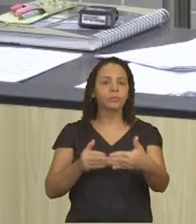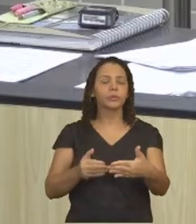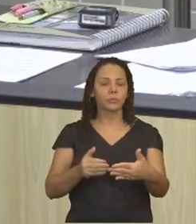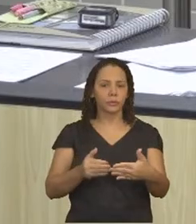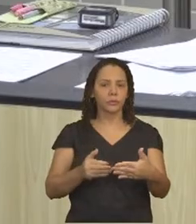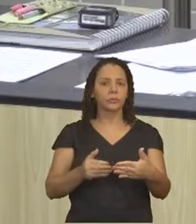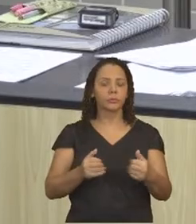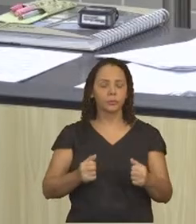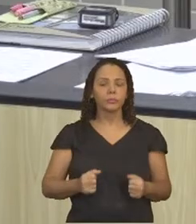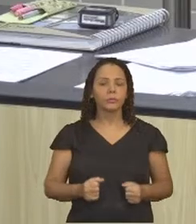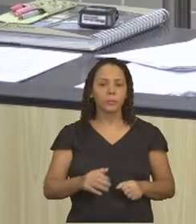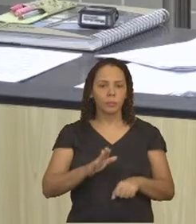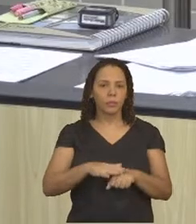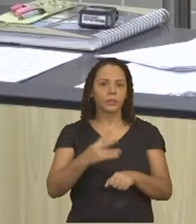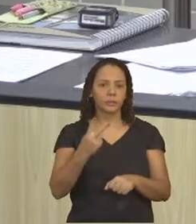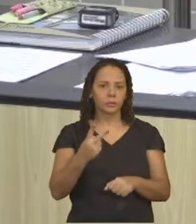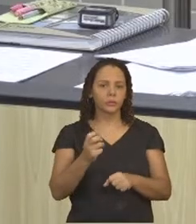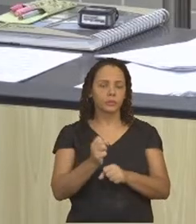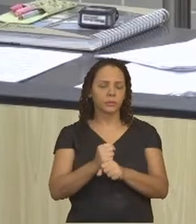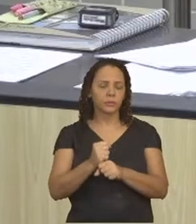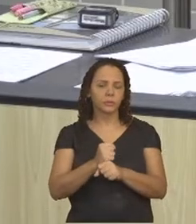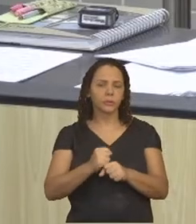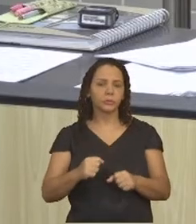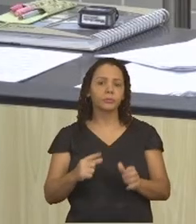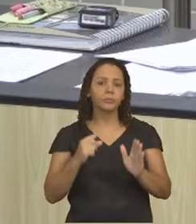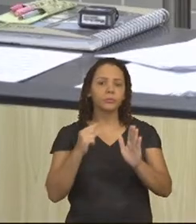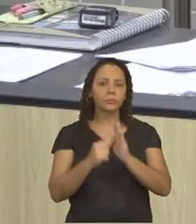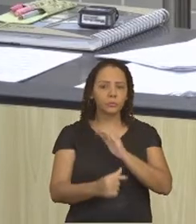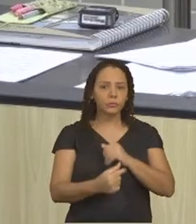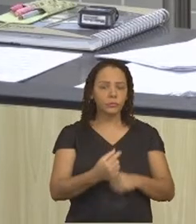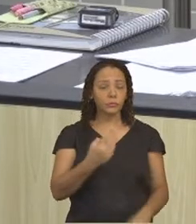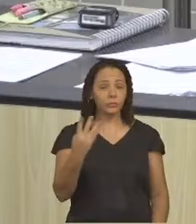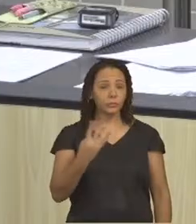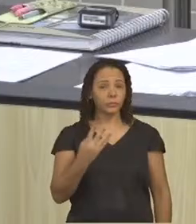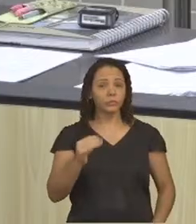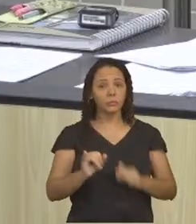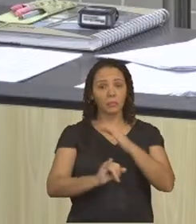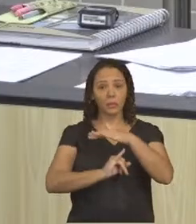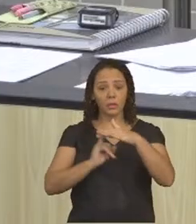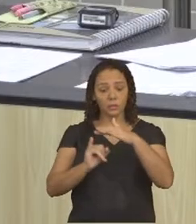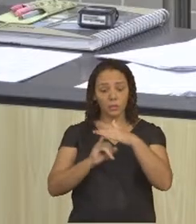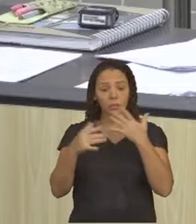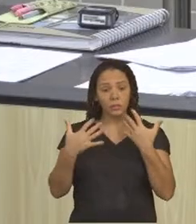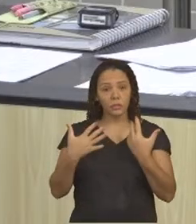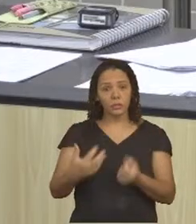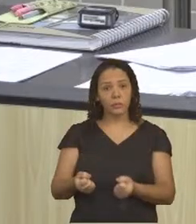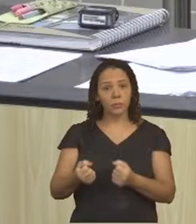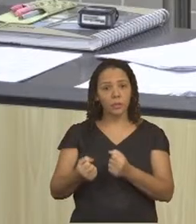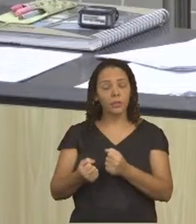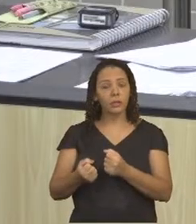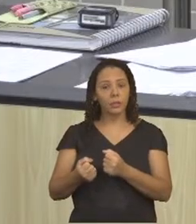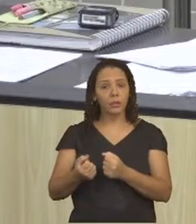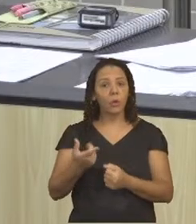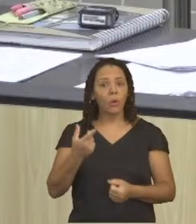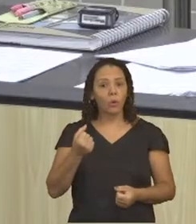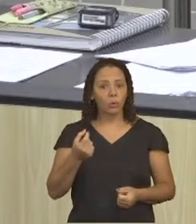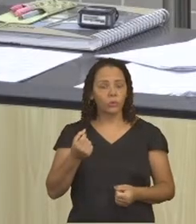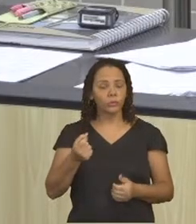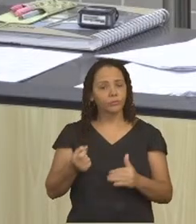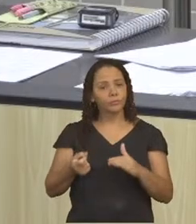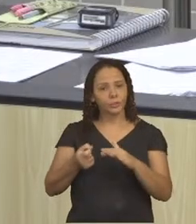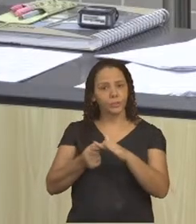por igual período. Parágrafo 4º. A entidade beneficiada com recursos